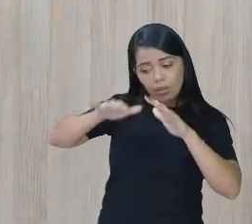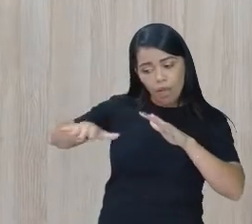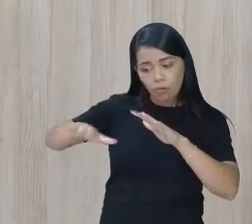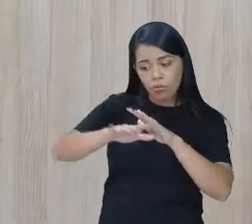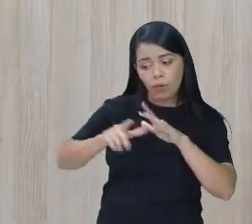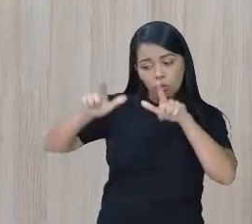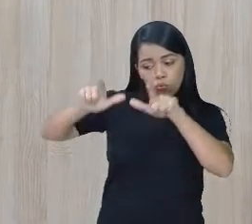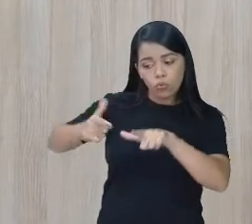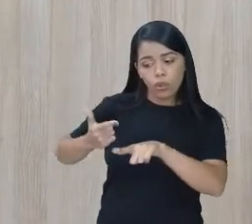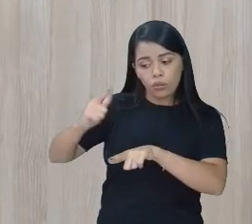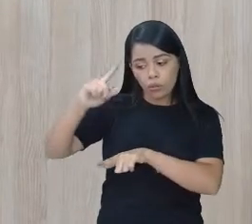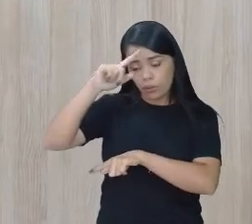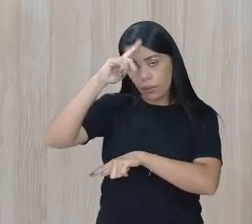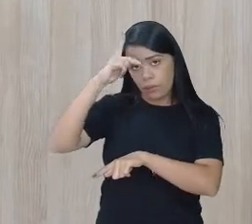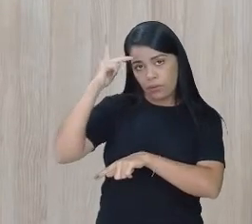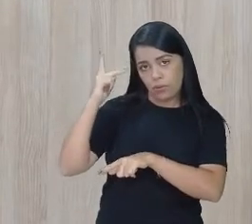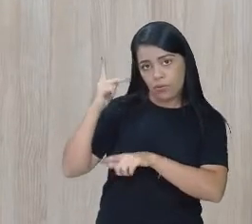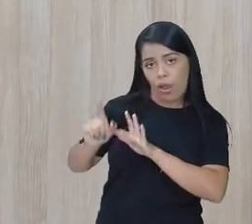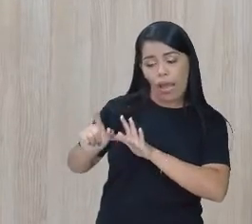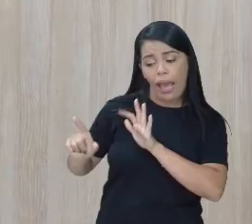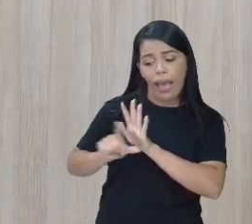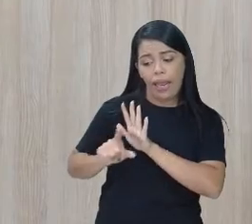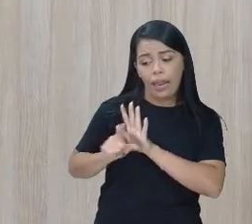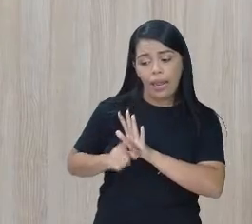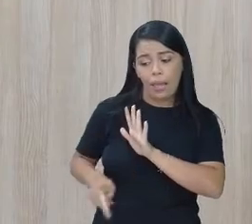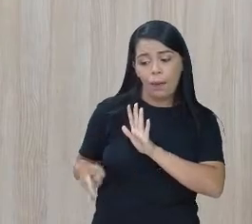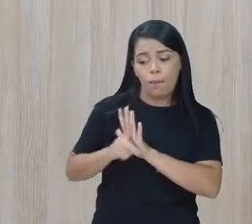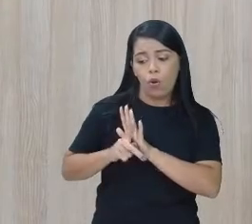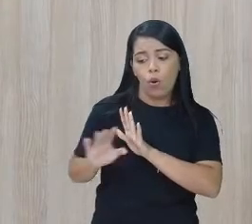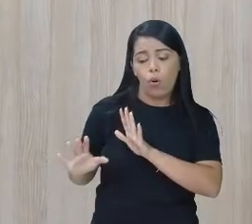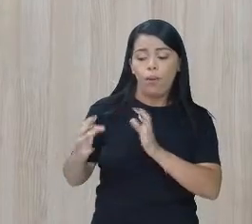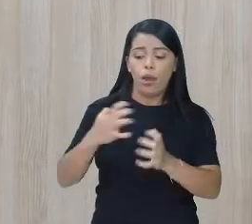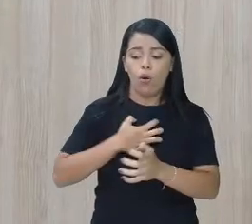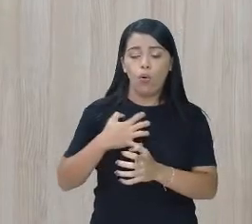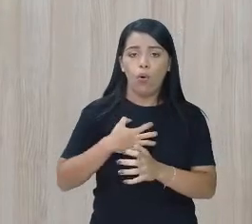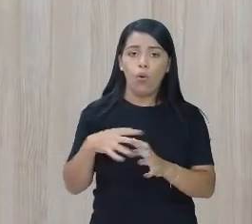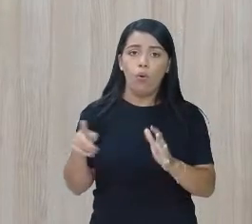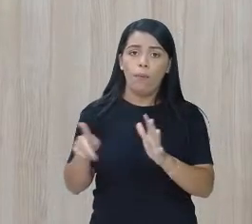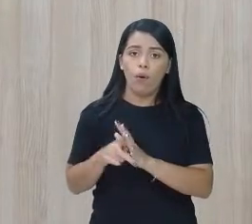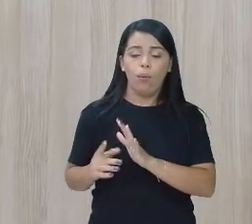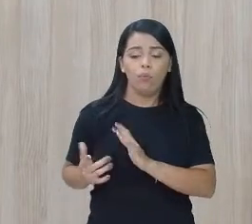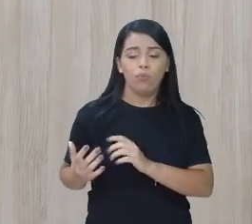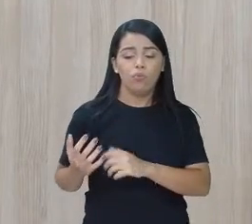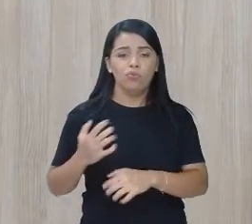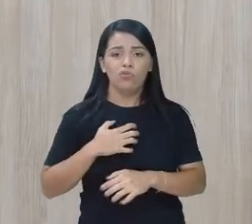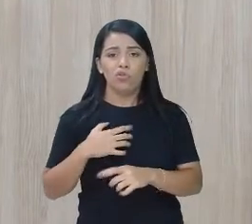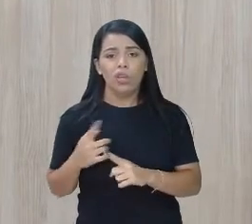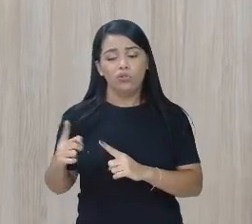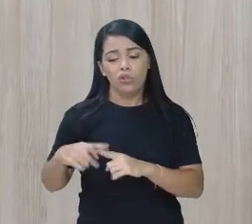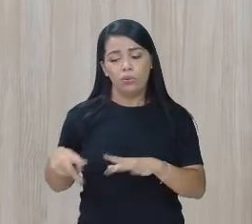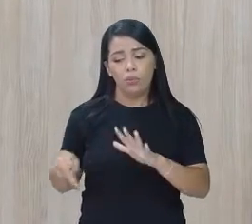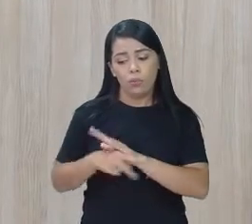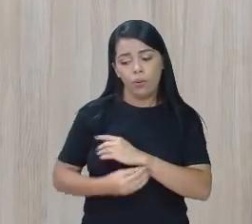leis que são importantes para aquela pessoa, o estilo de vida daquela pessoa. Porque senão a gente só faz o